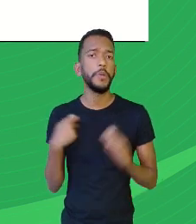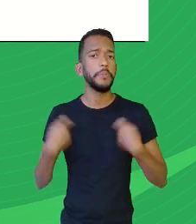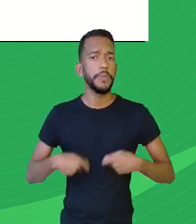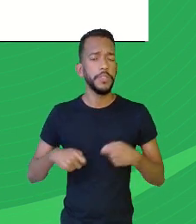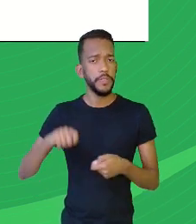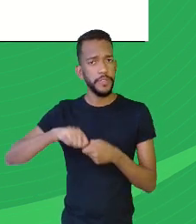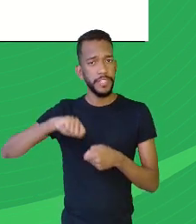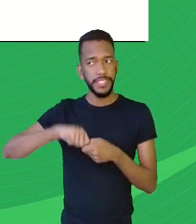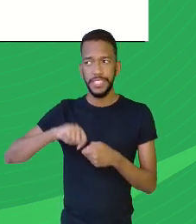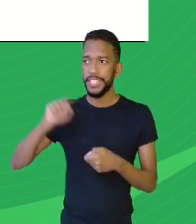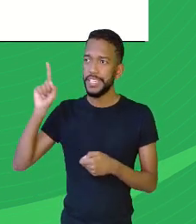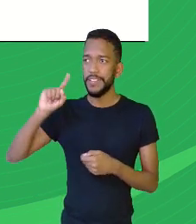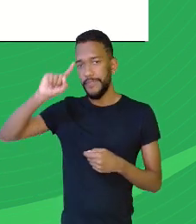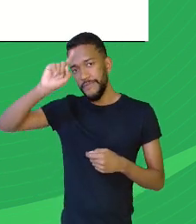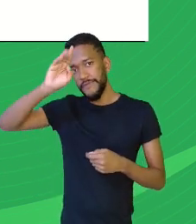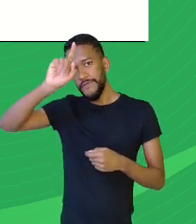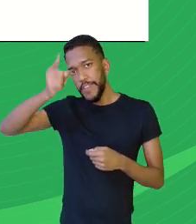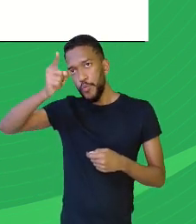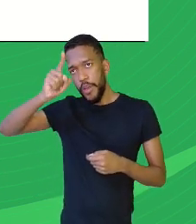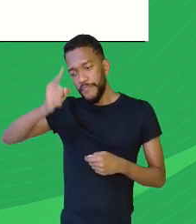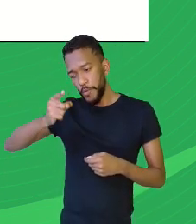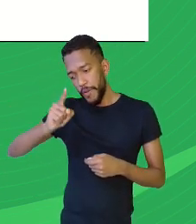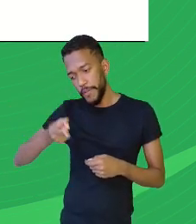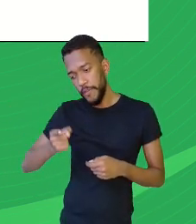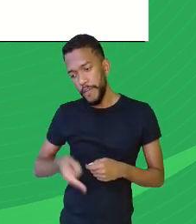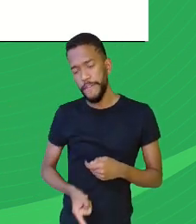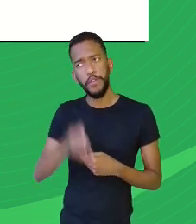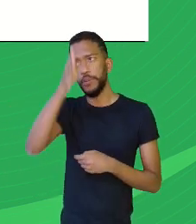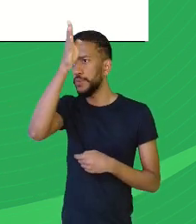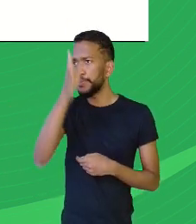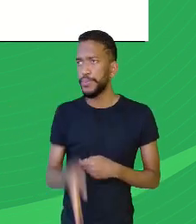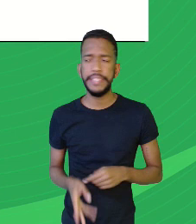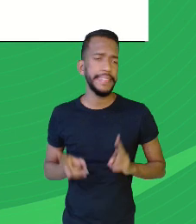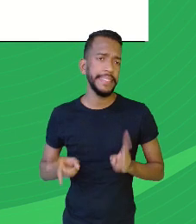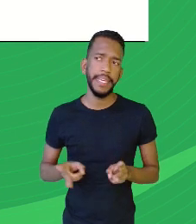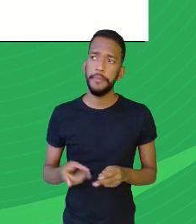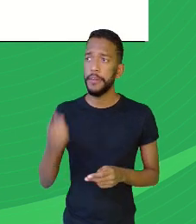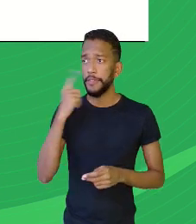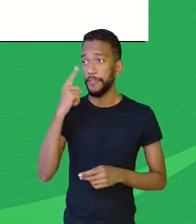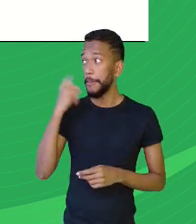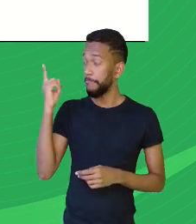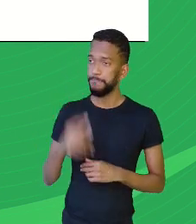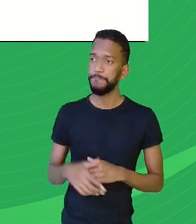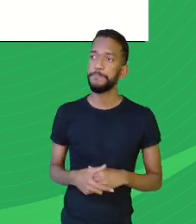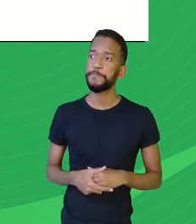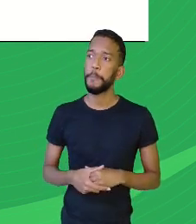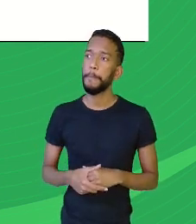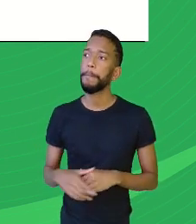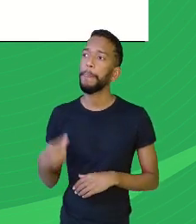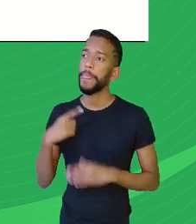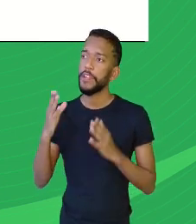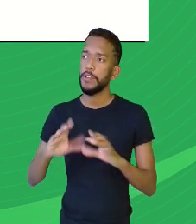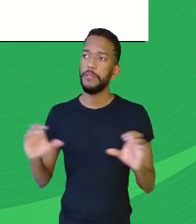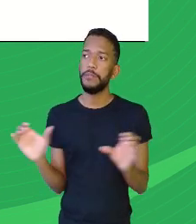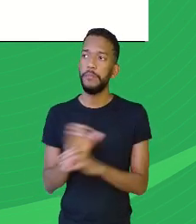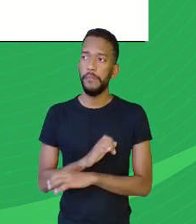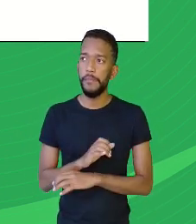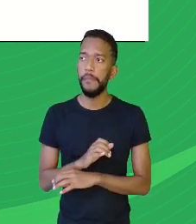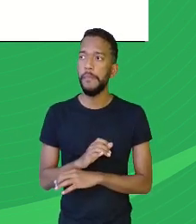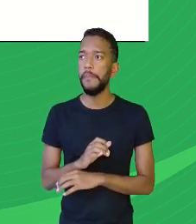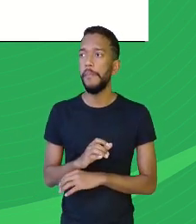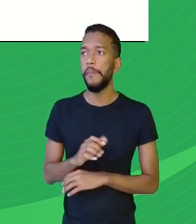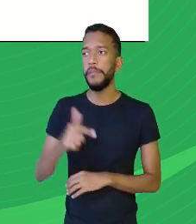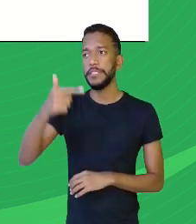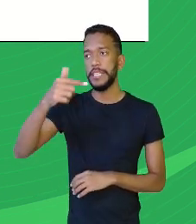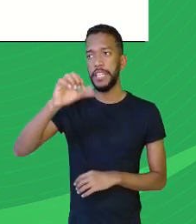adição? Vírgula abaixo de vírgula. Observa aqui, eu tenho o meu número inteiro, que é o